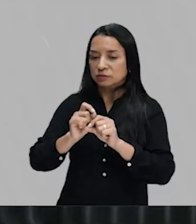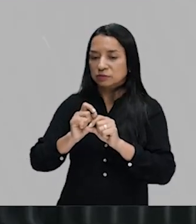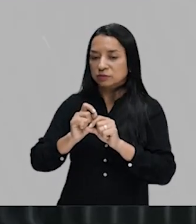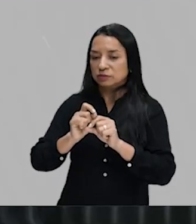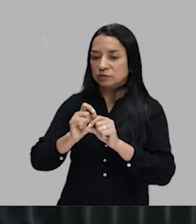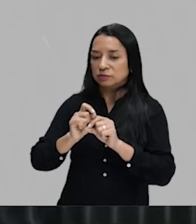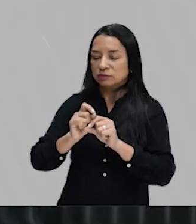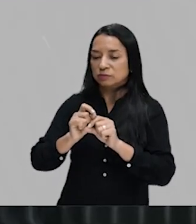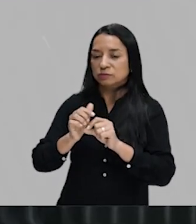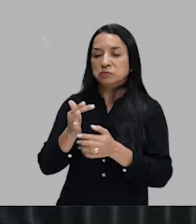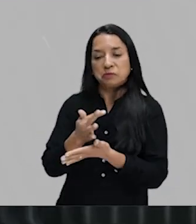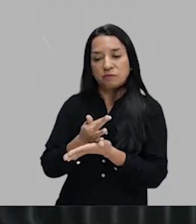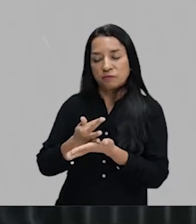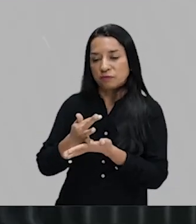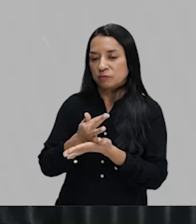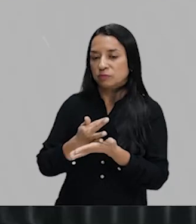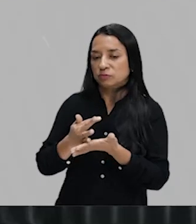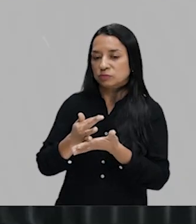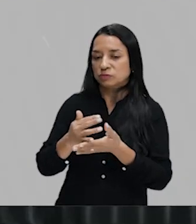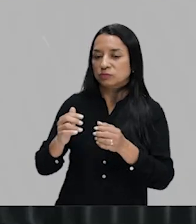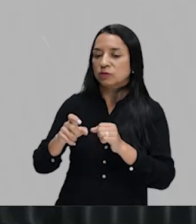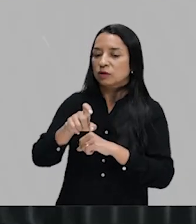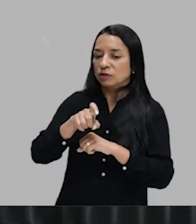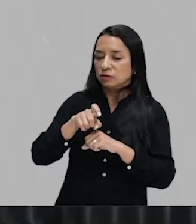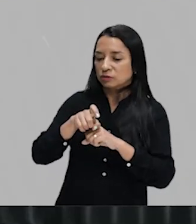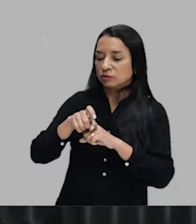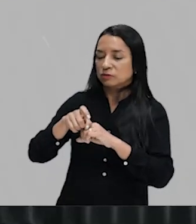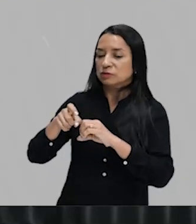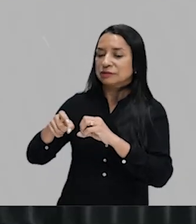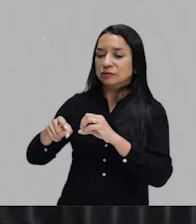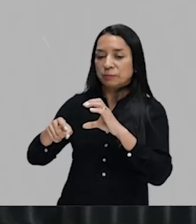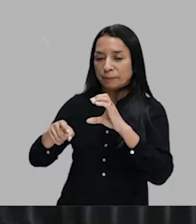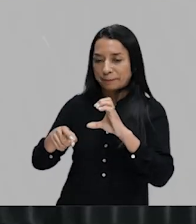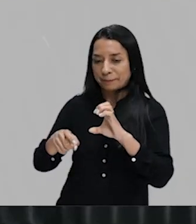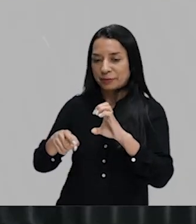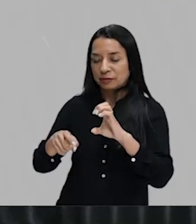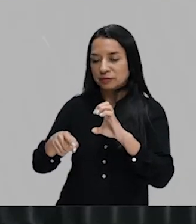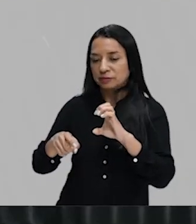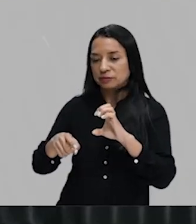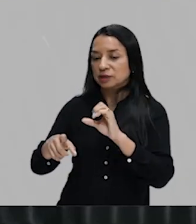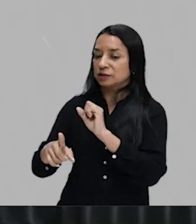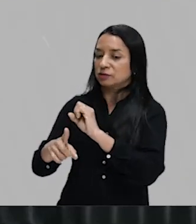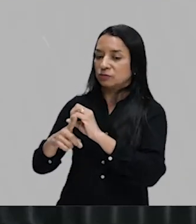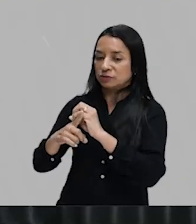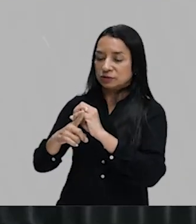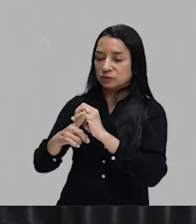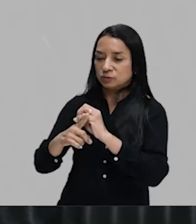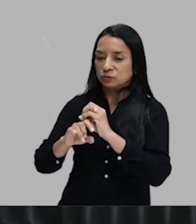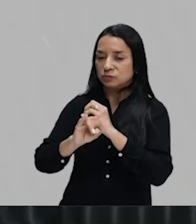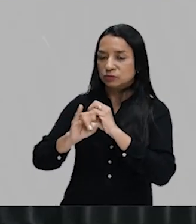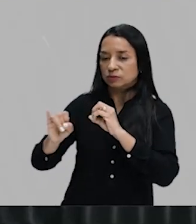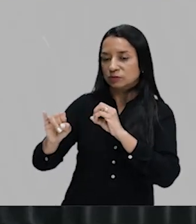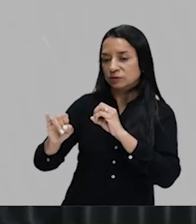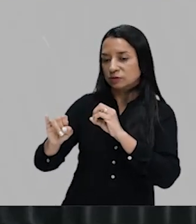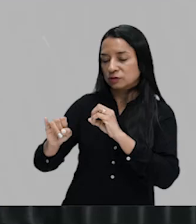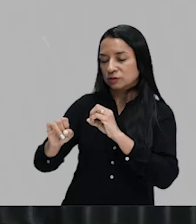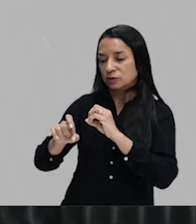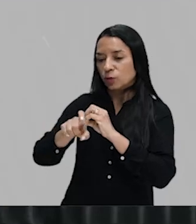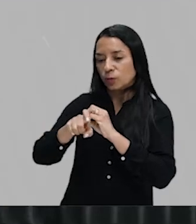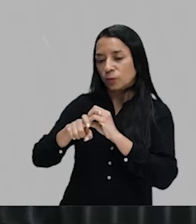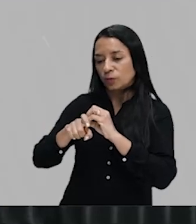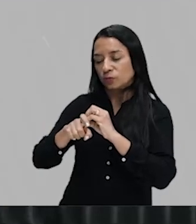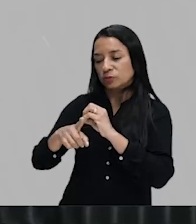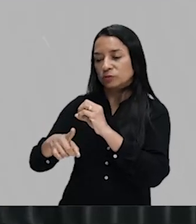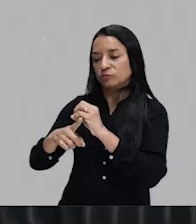falso, né? O x pertence ao vazio é falso. Logo, se o x não está no vazio,